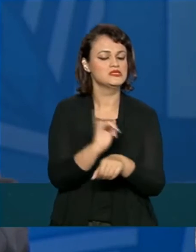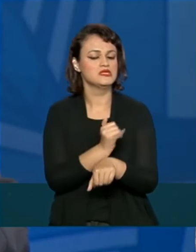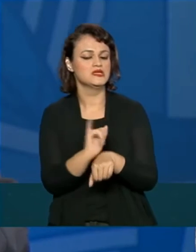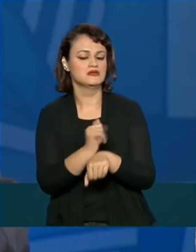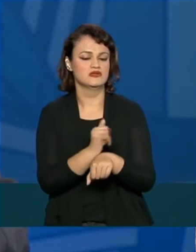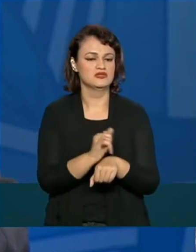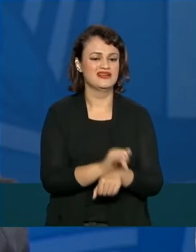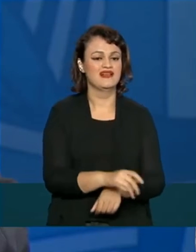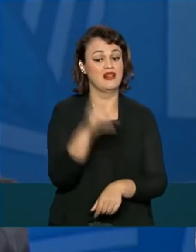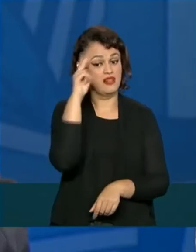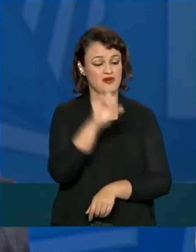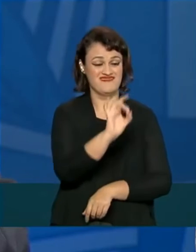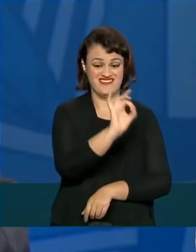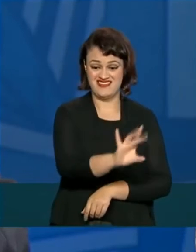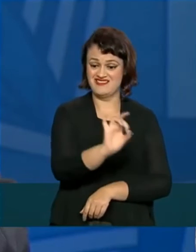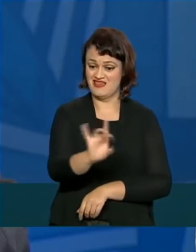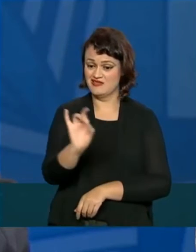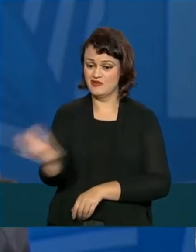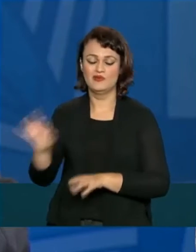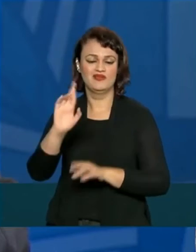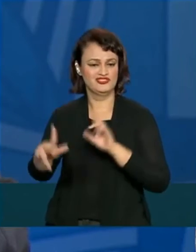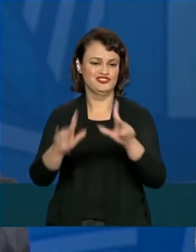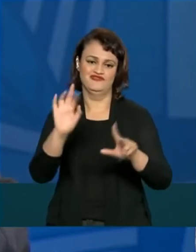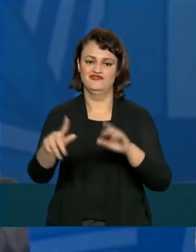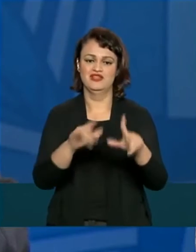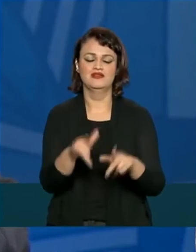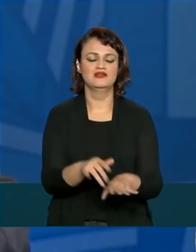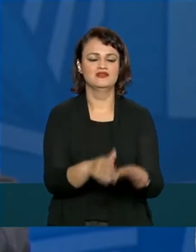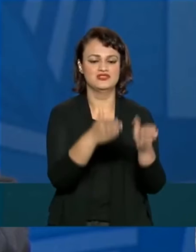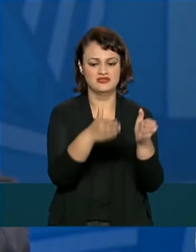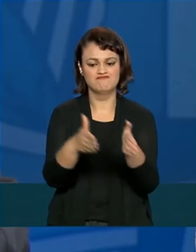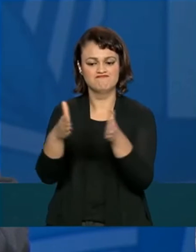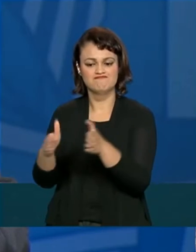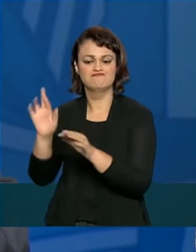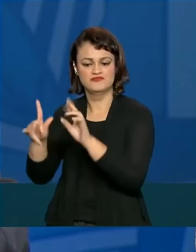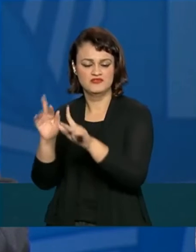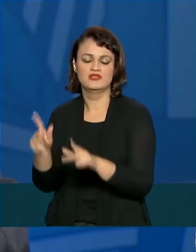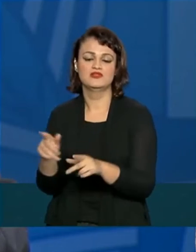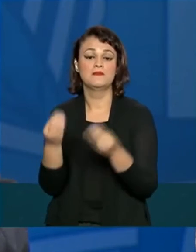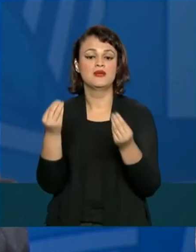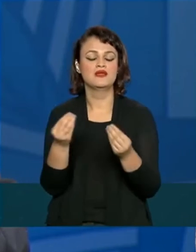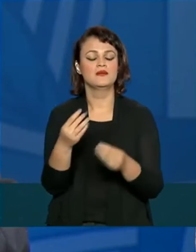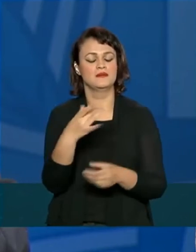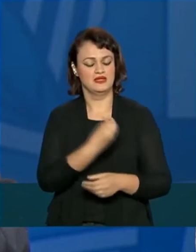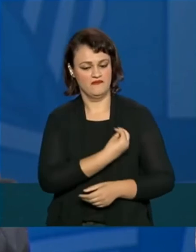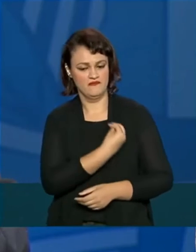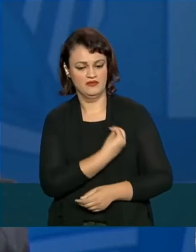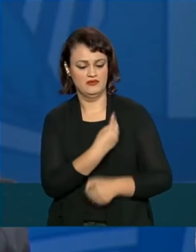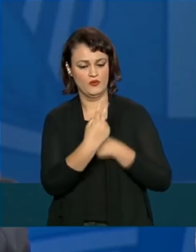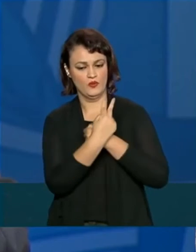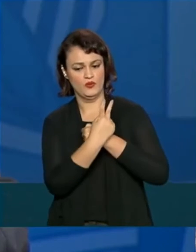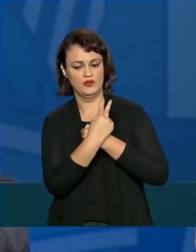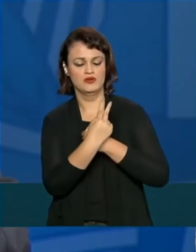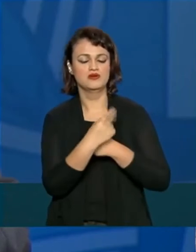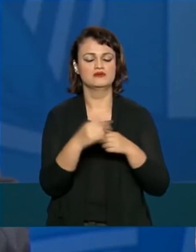as especificidades de cada setor e dos territórios, de forma a preservar a saúde e a vida das pessoas.